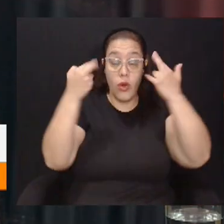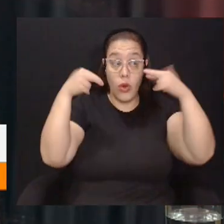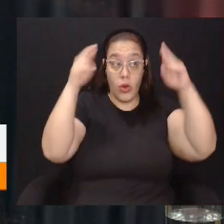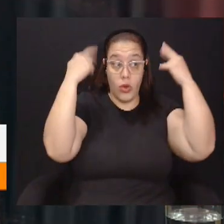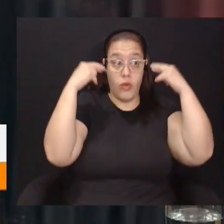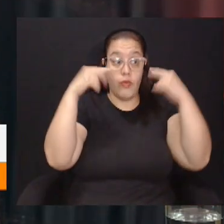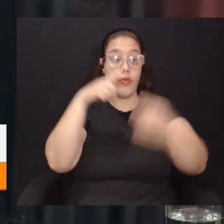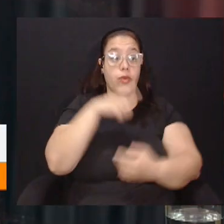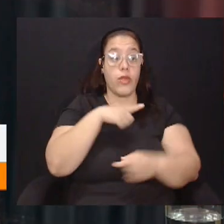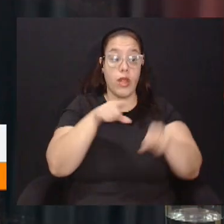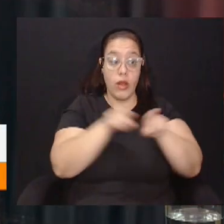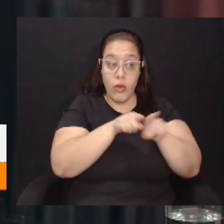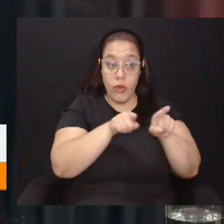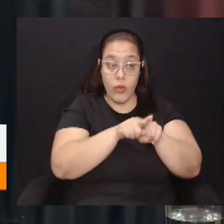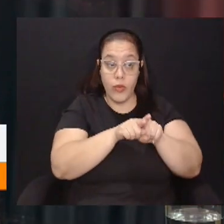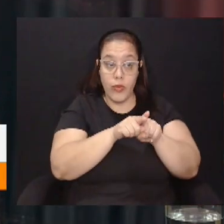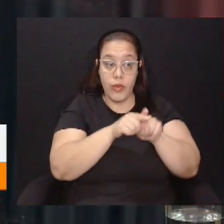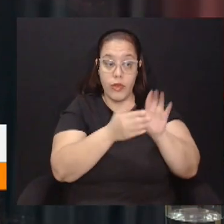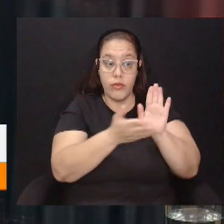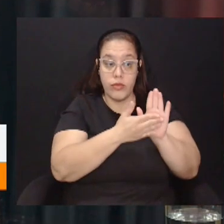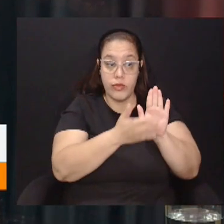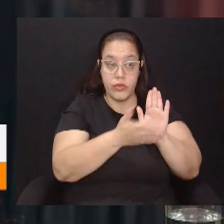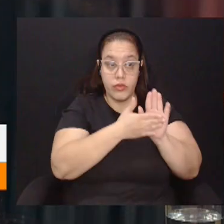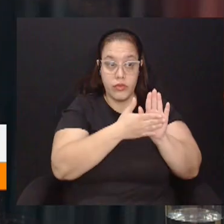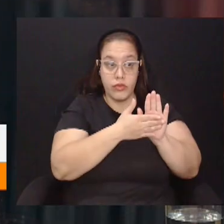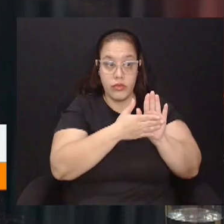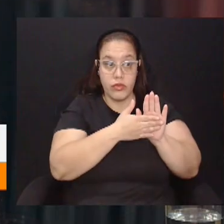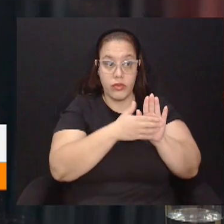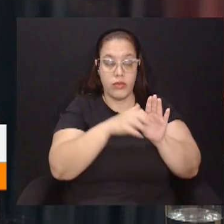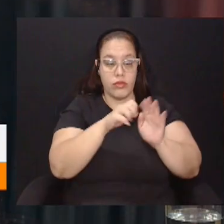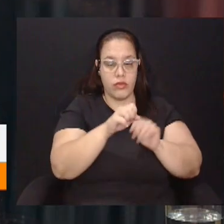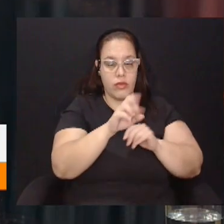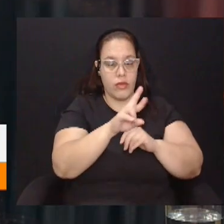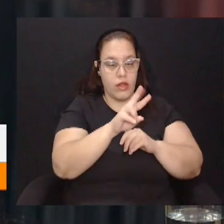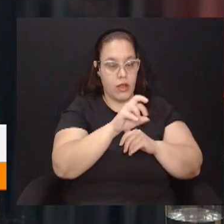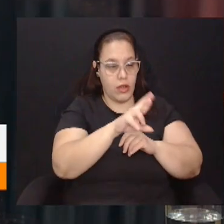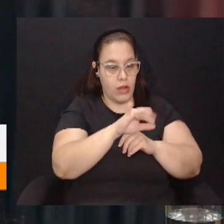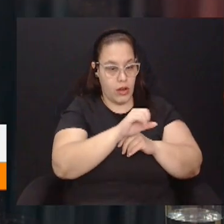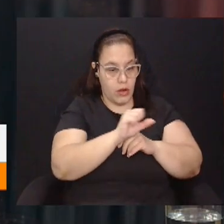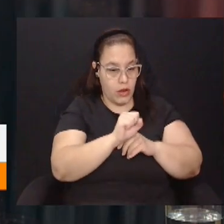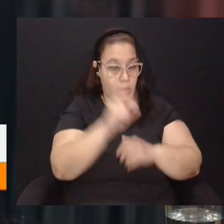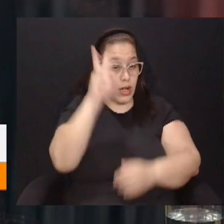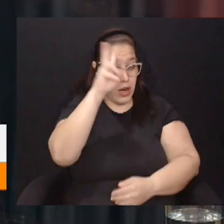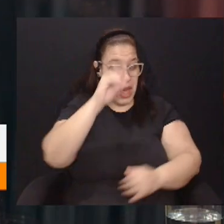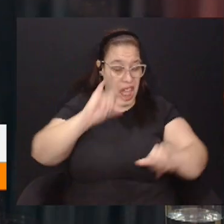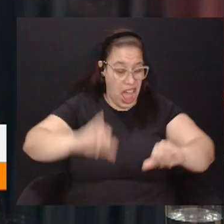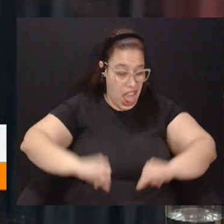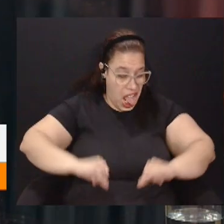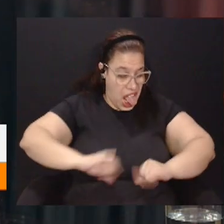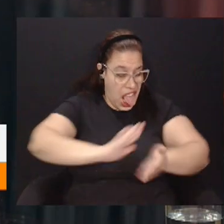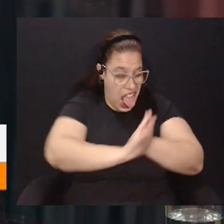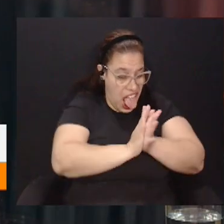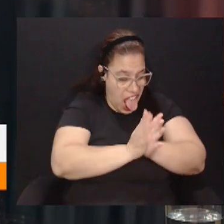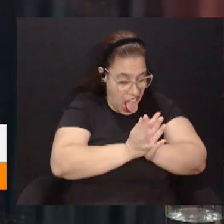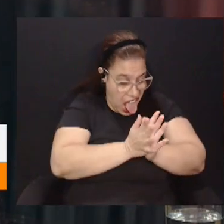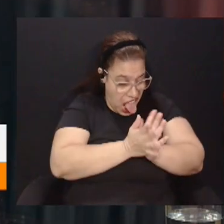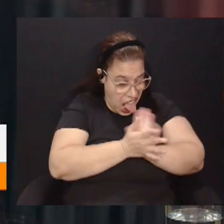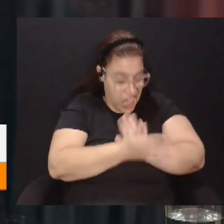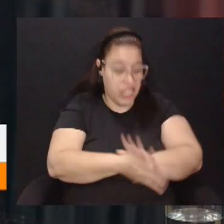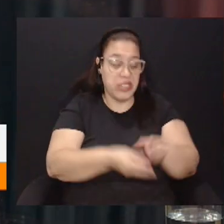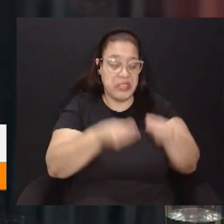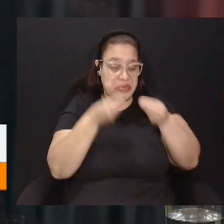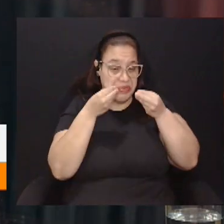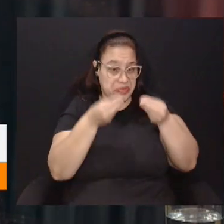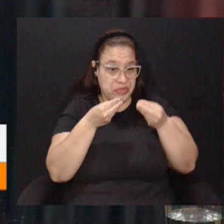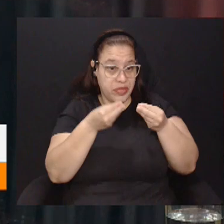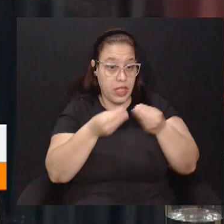também a figura das ervas amargas, lembrando o sofrimento, e Uhum. como é uma partilha,